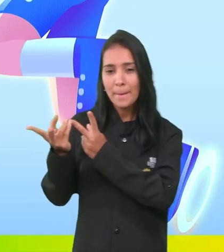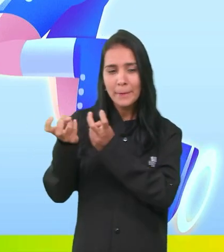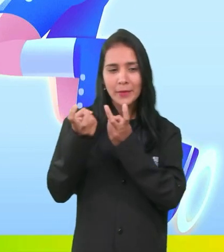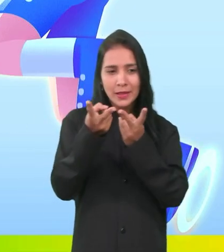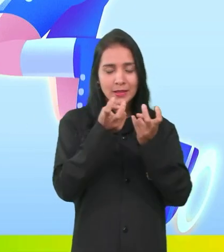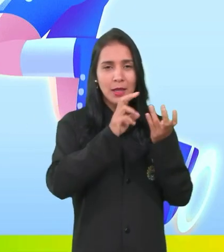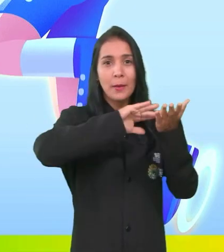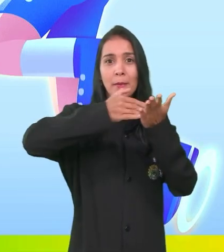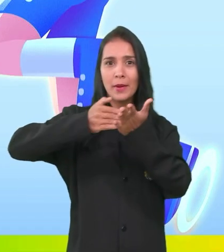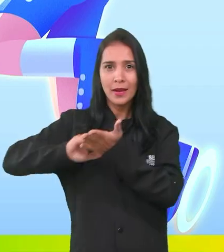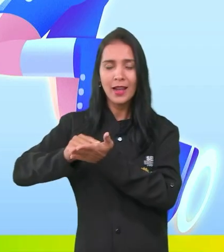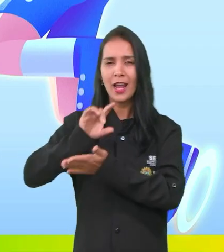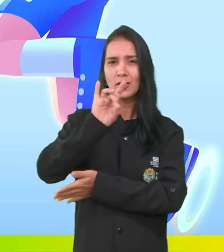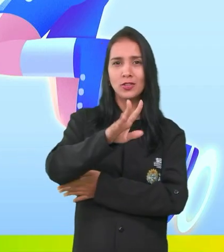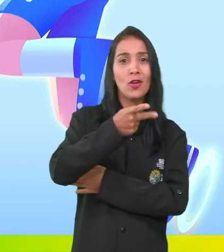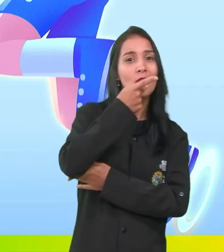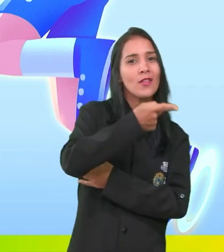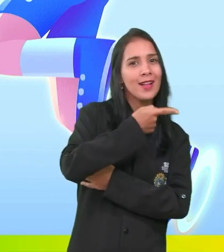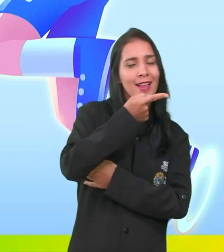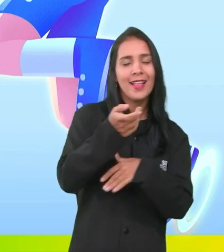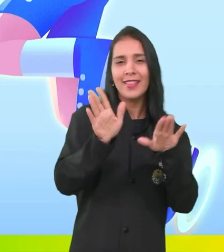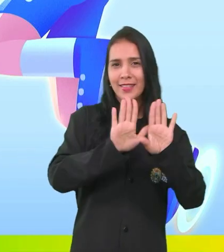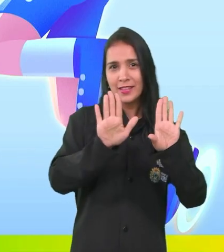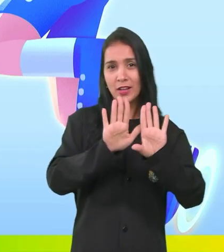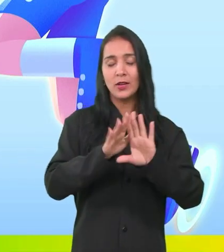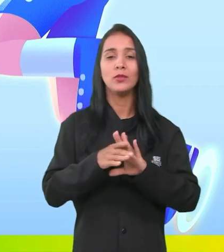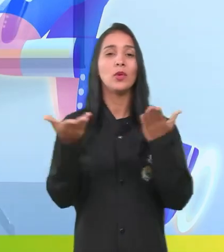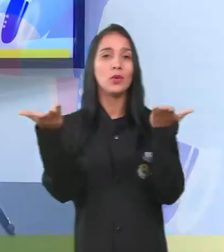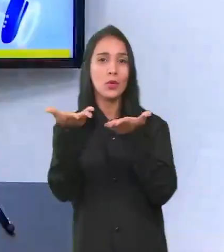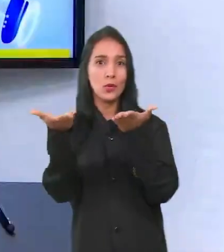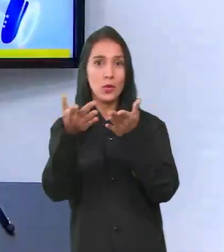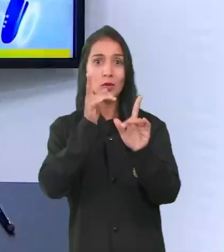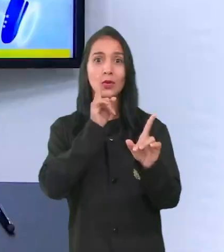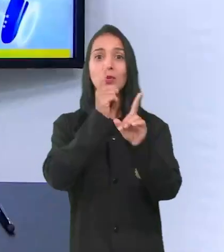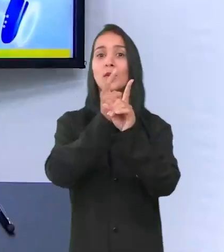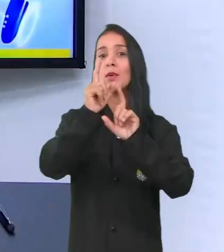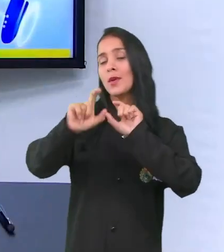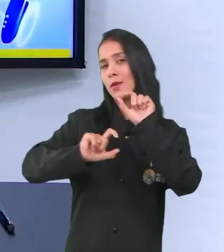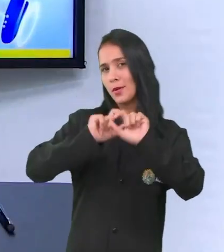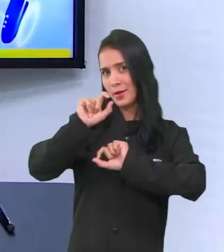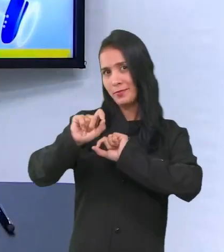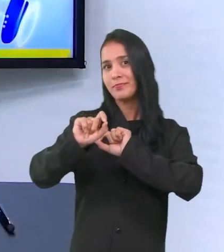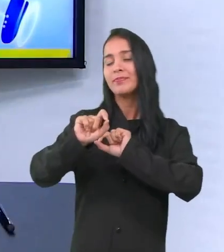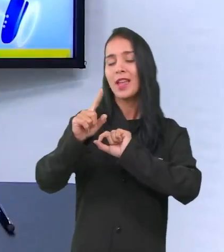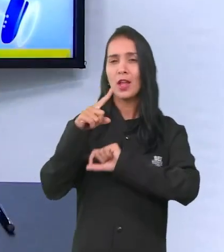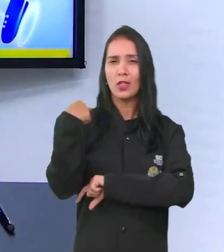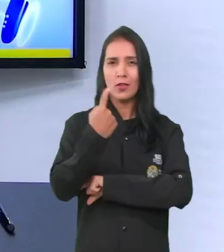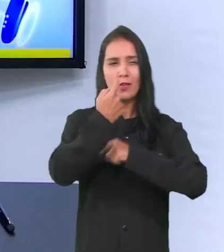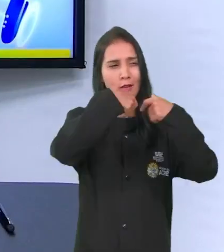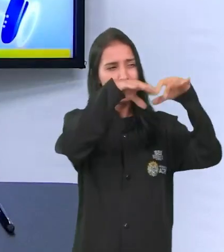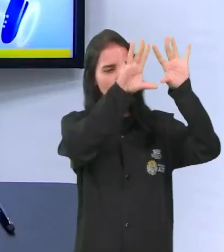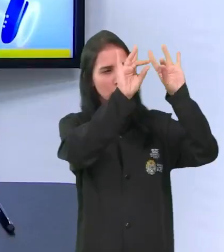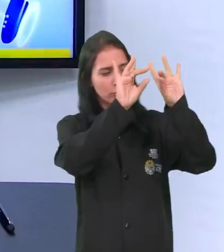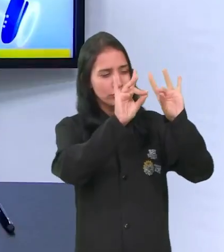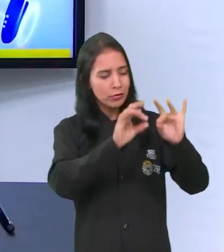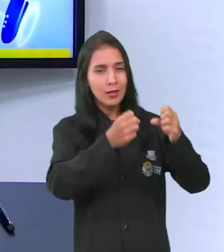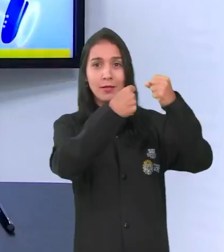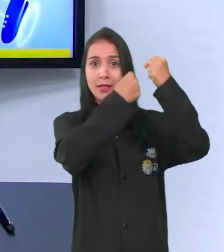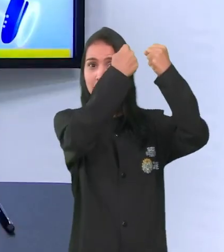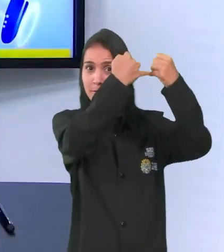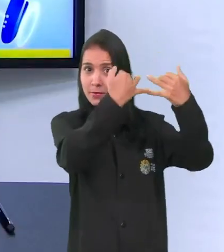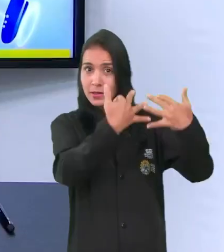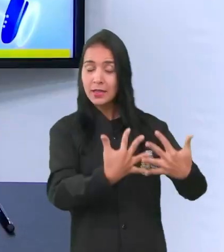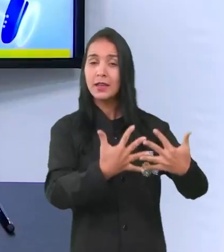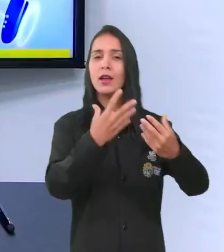palavras faladas. Então, a gente vai descobrir aqui, a gente vai detalhar como que a expressão